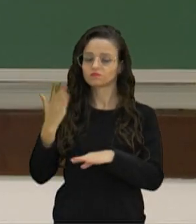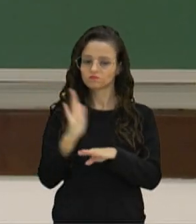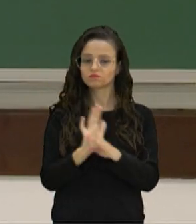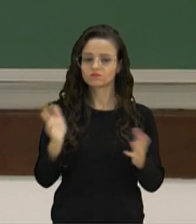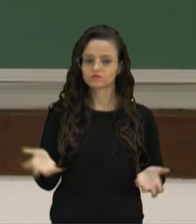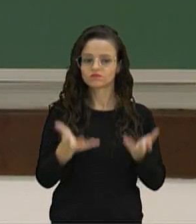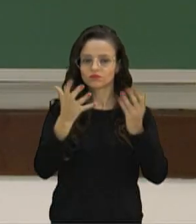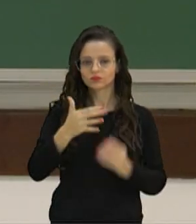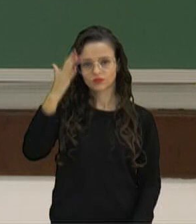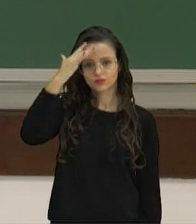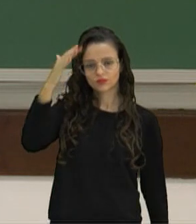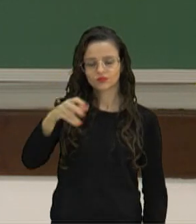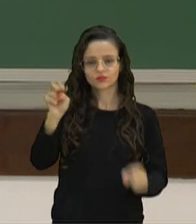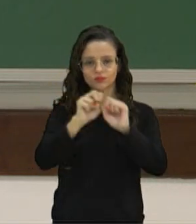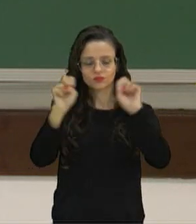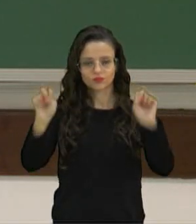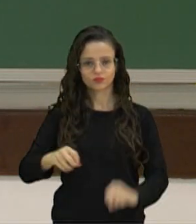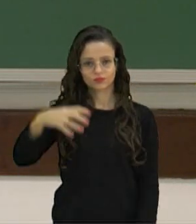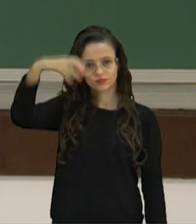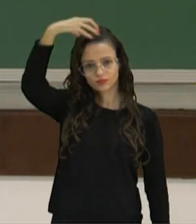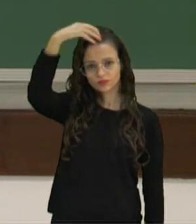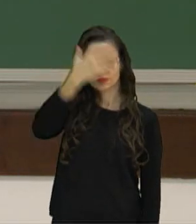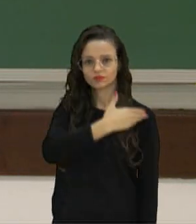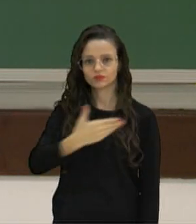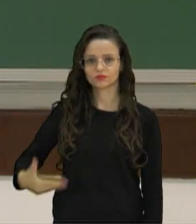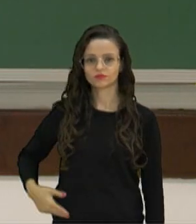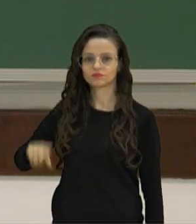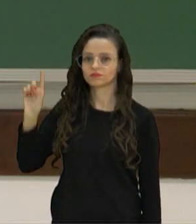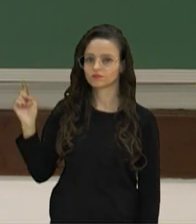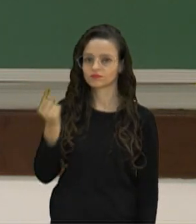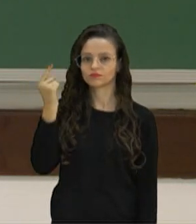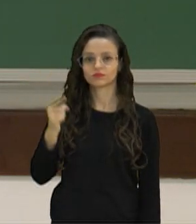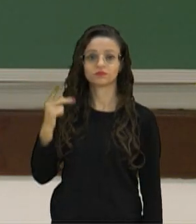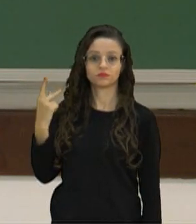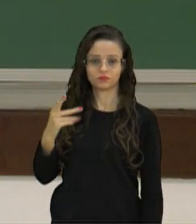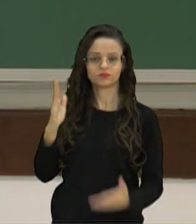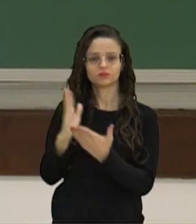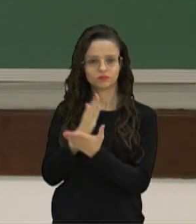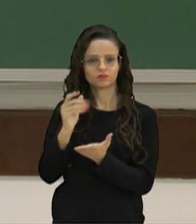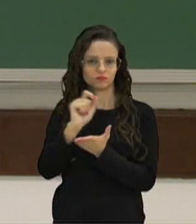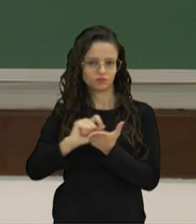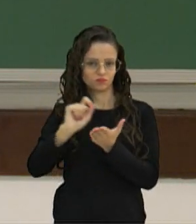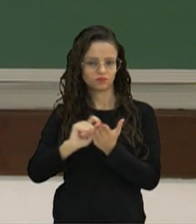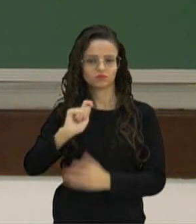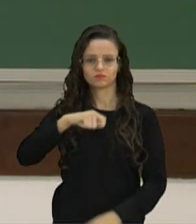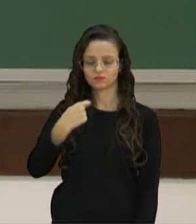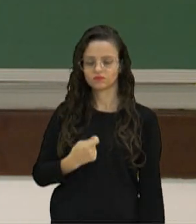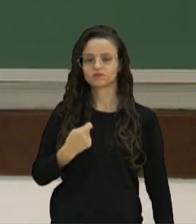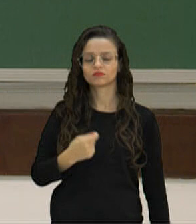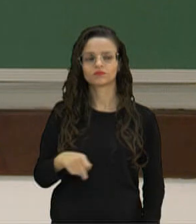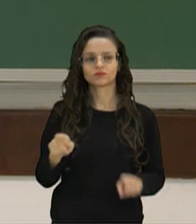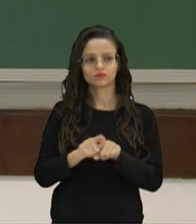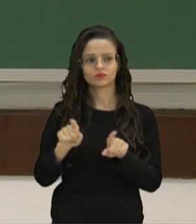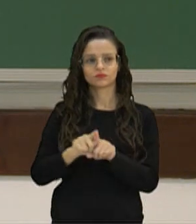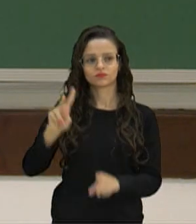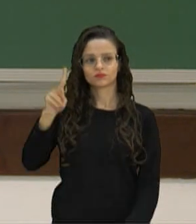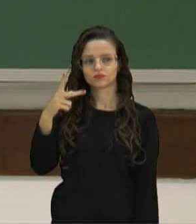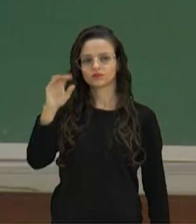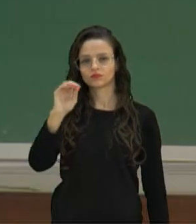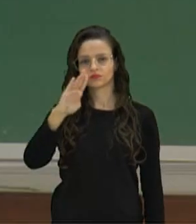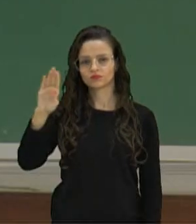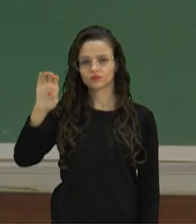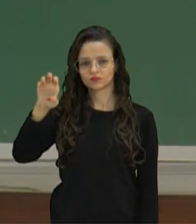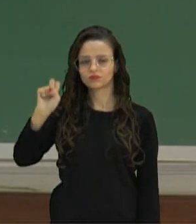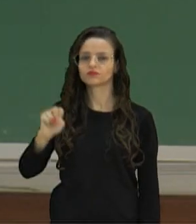sistema absolutista lá na sua obra O Príncipe, principalmente. E o Hobbes, ele contribuiu com a